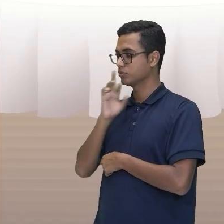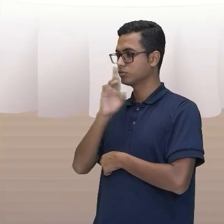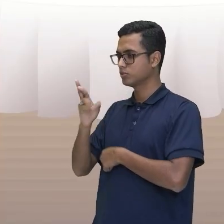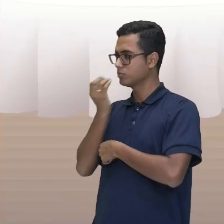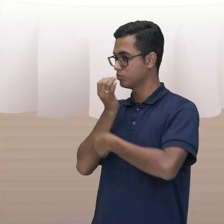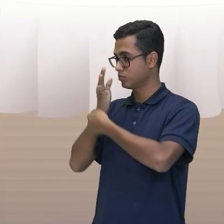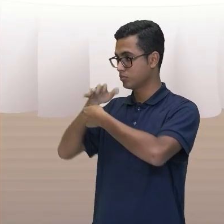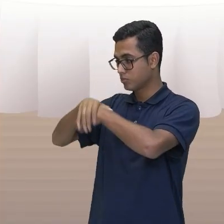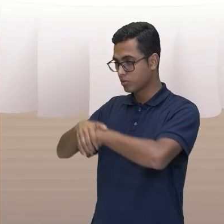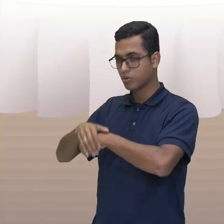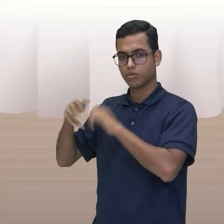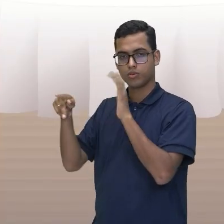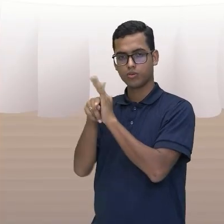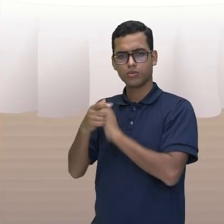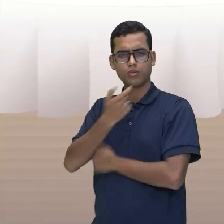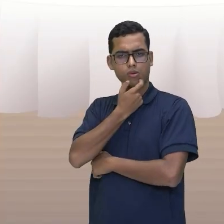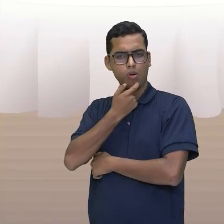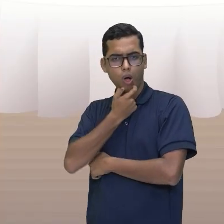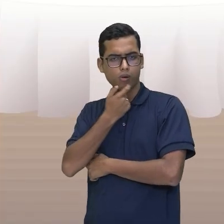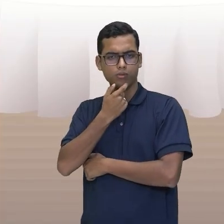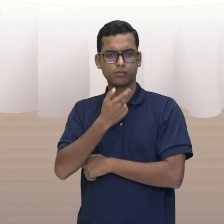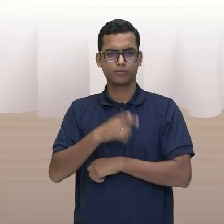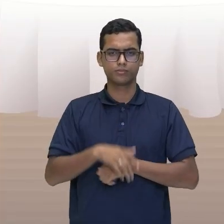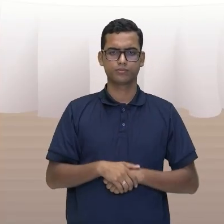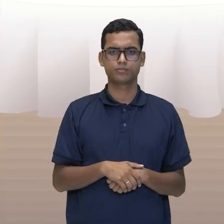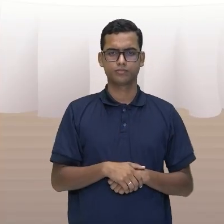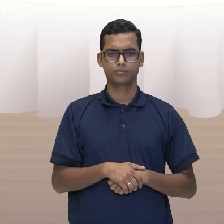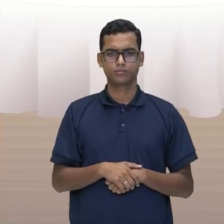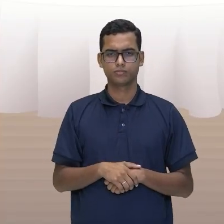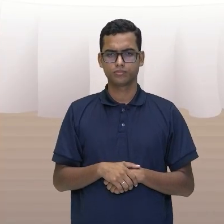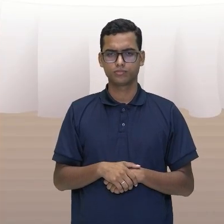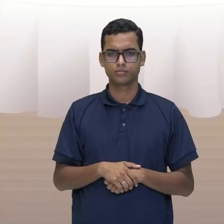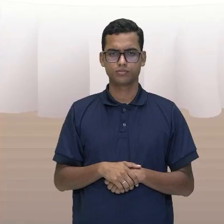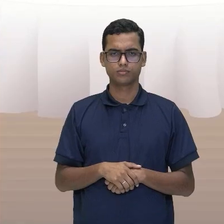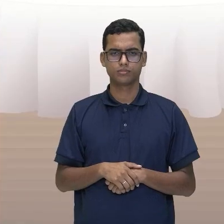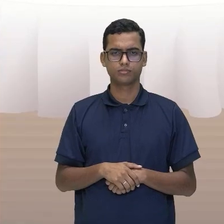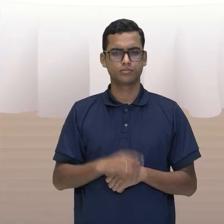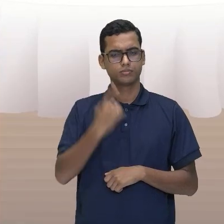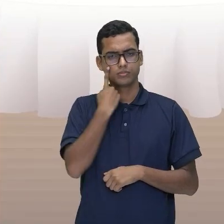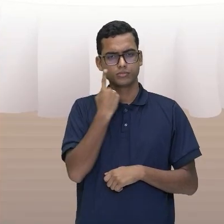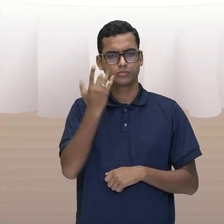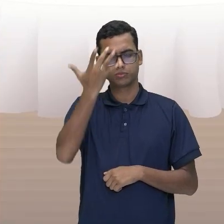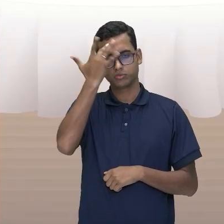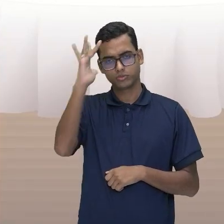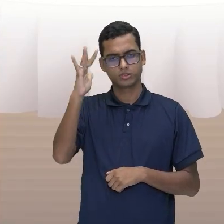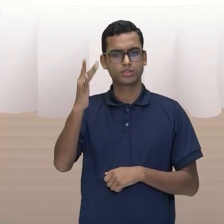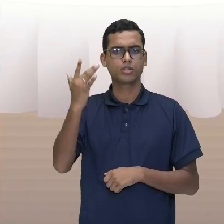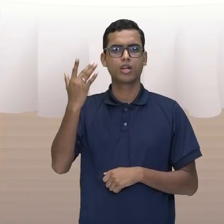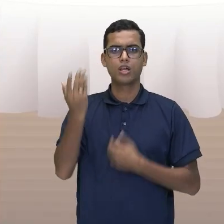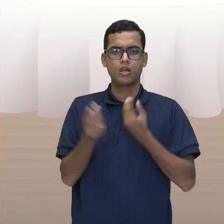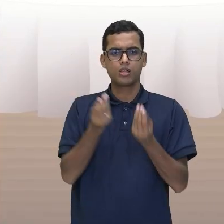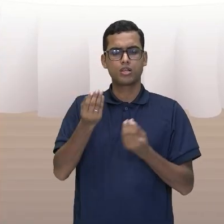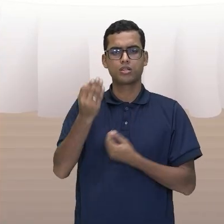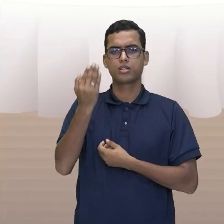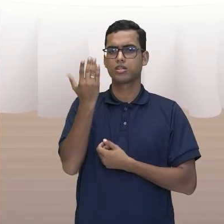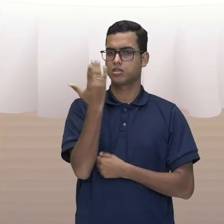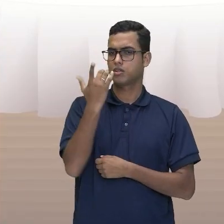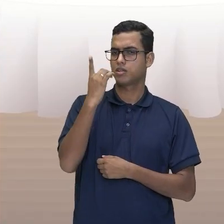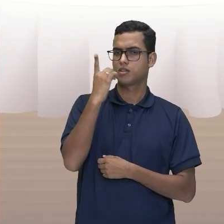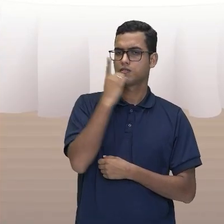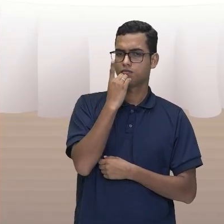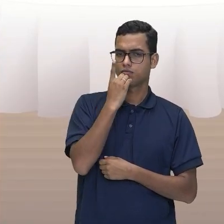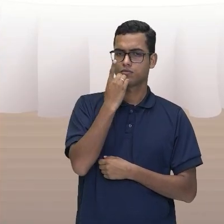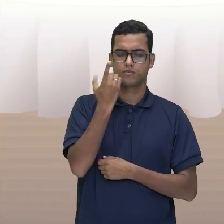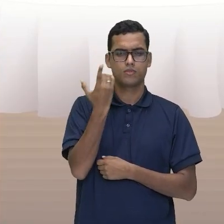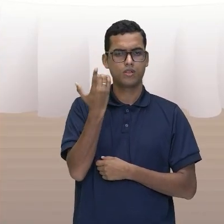nesse caso aqui, uma senhorita, eu vou falar ma'am, que é a abreviação de madame, tá? A gente nunca sabe a idade exata do nosso cliente, então a gente sempre joga